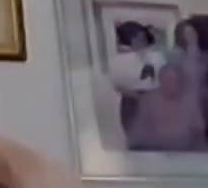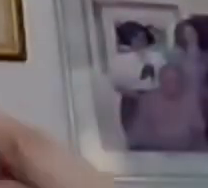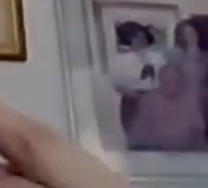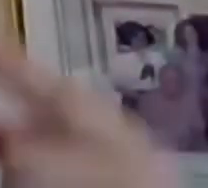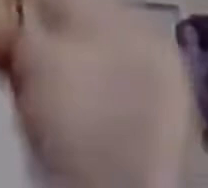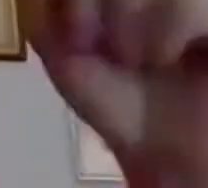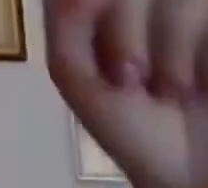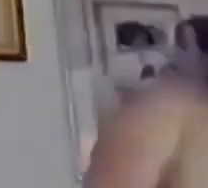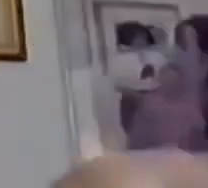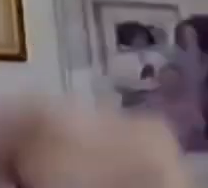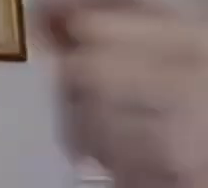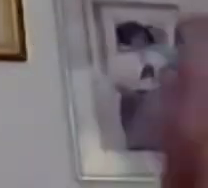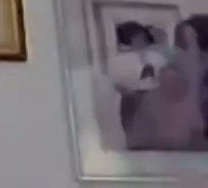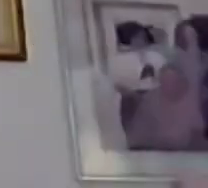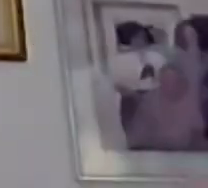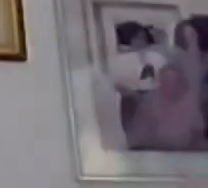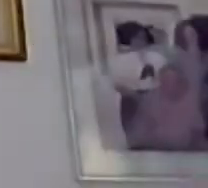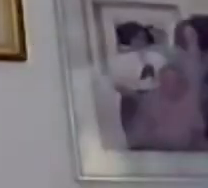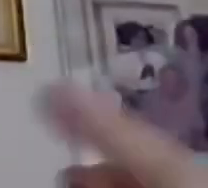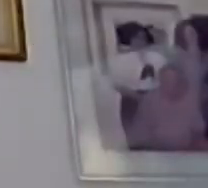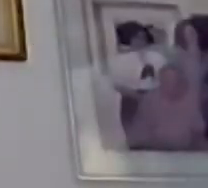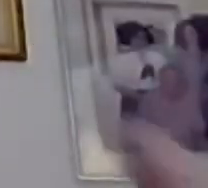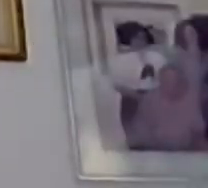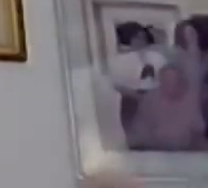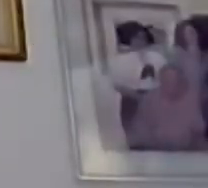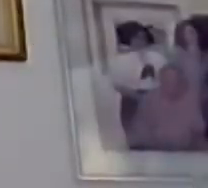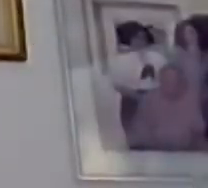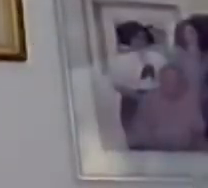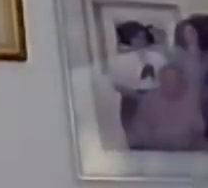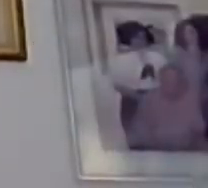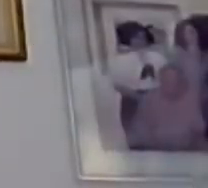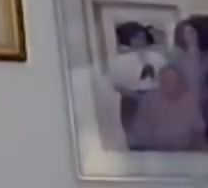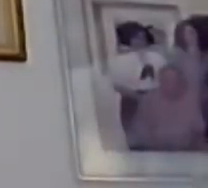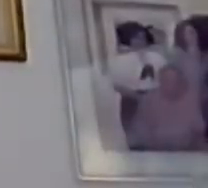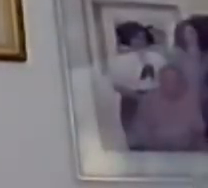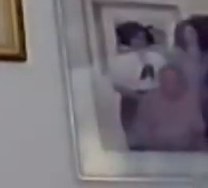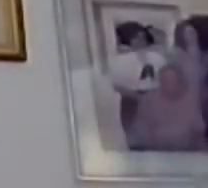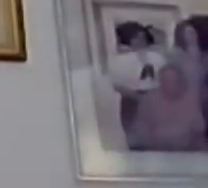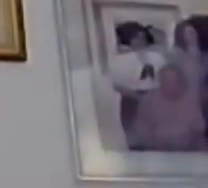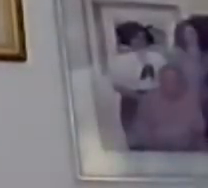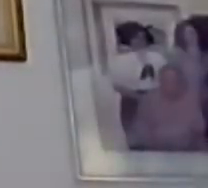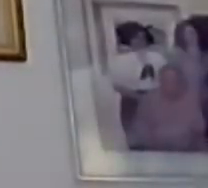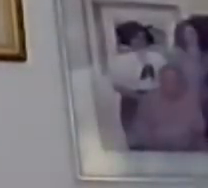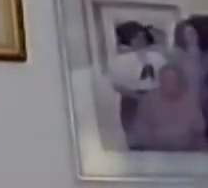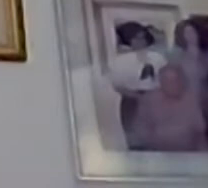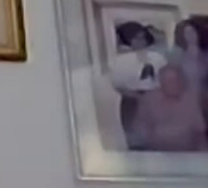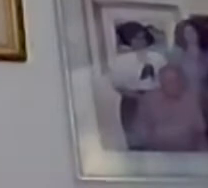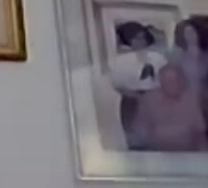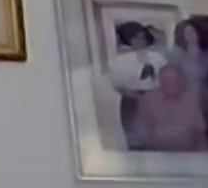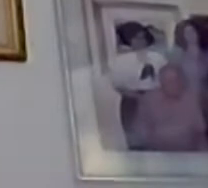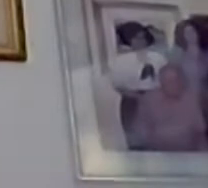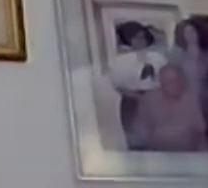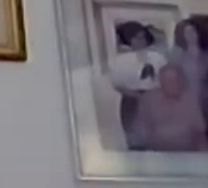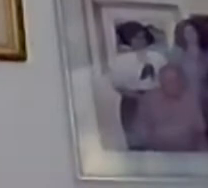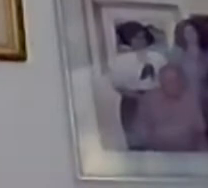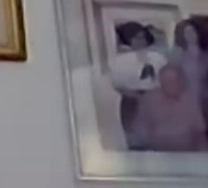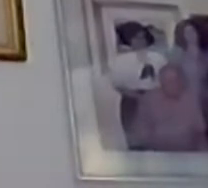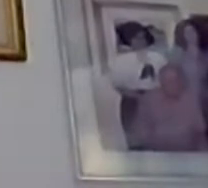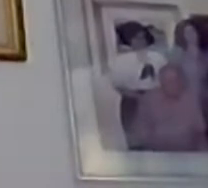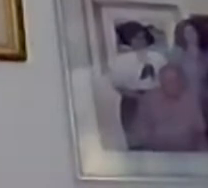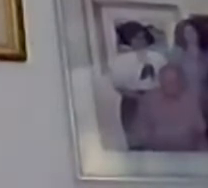Covid para assumir a sobrecarga de atender tudo que ficou atrasado do resto. O pessoal da área da saúde,